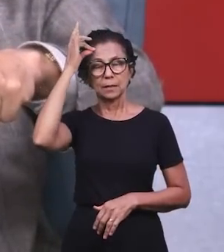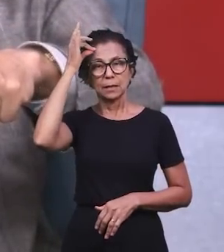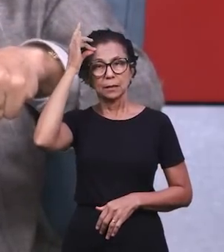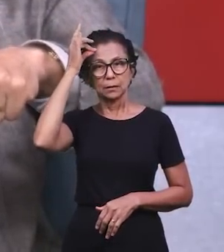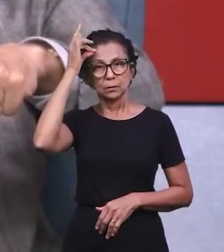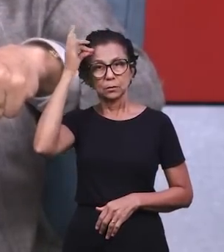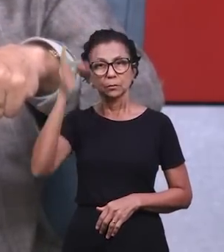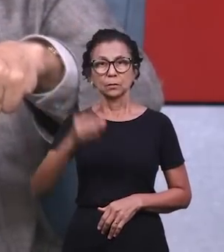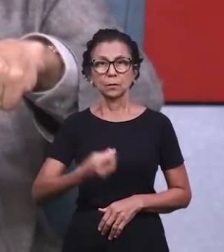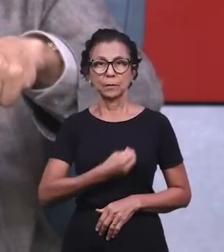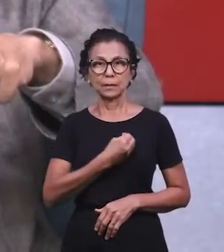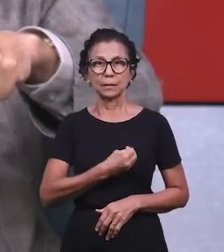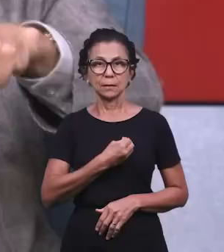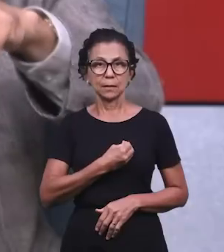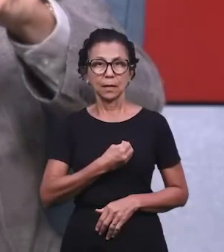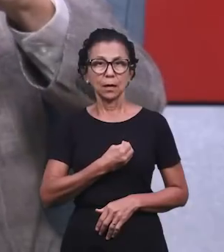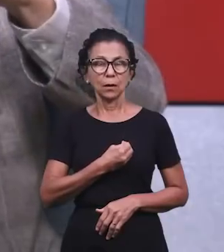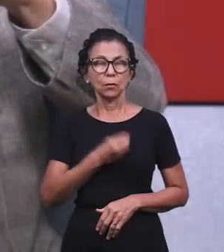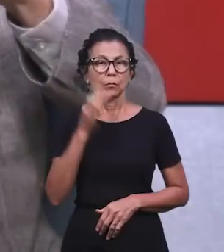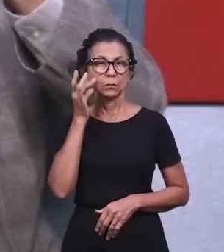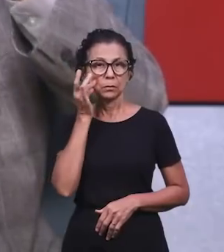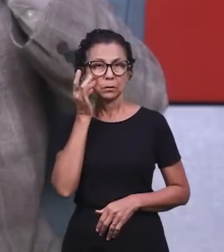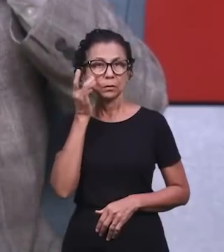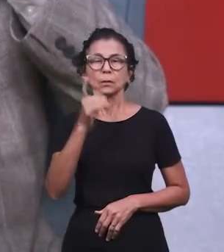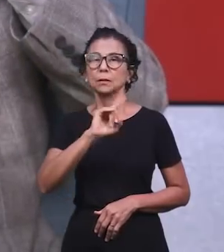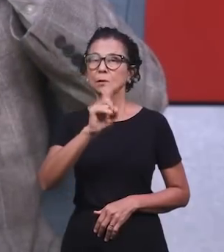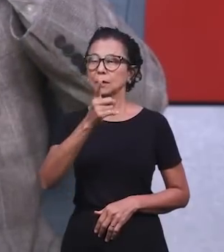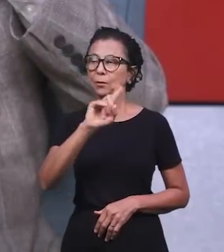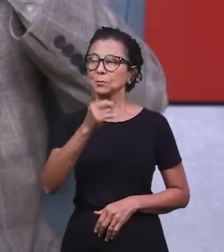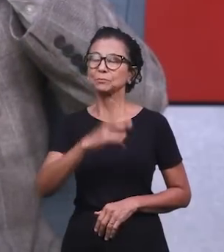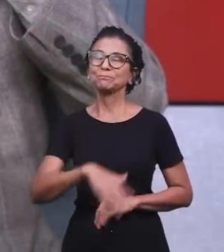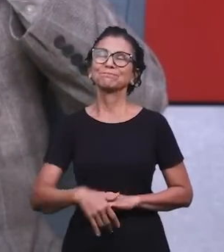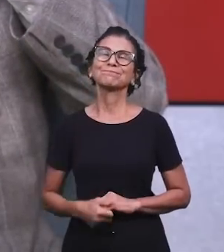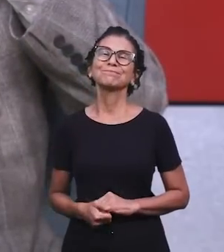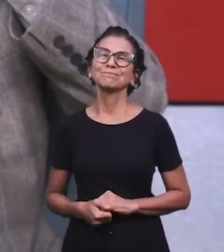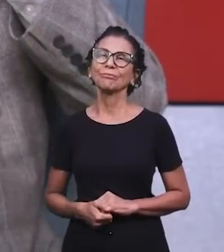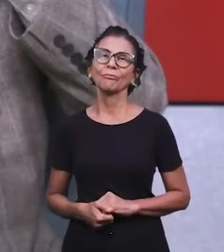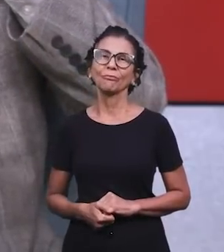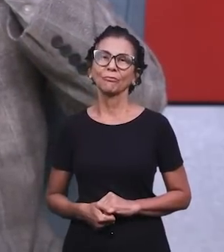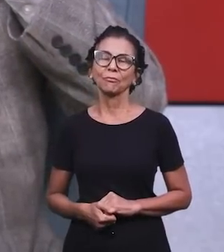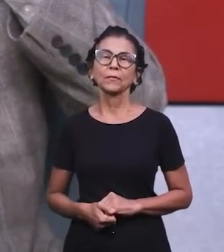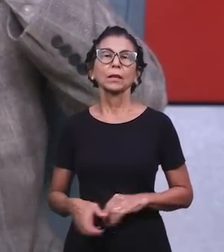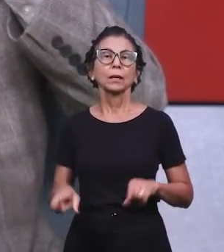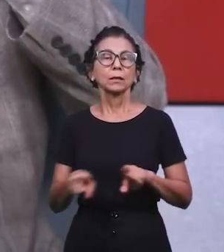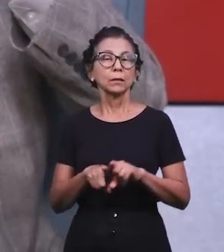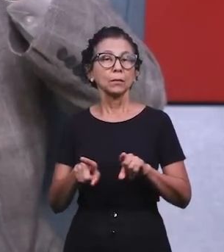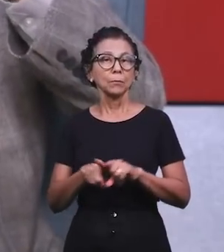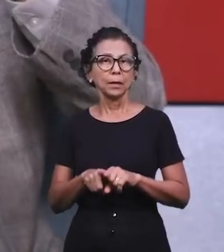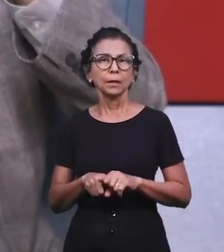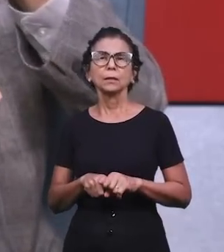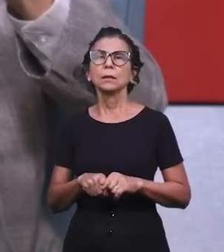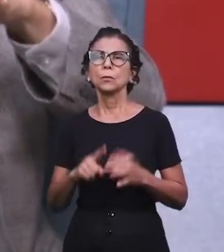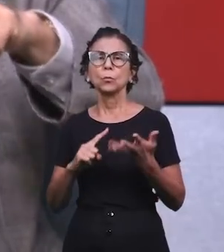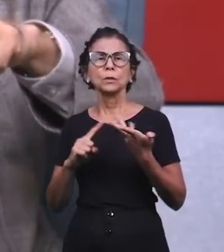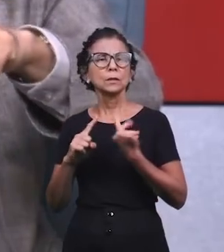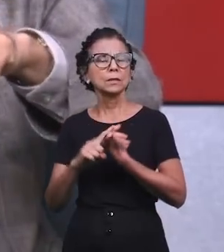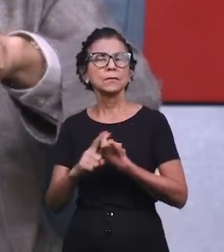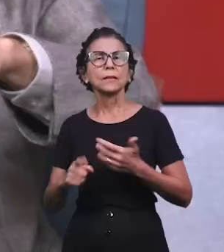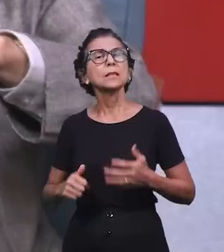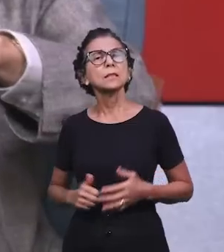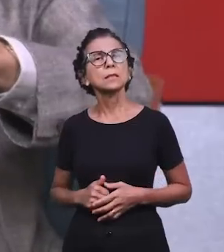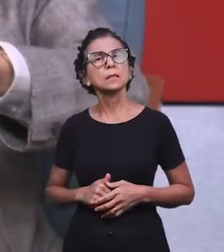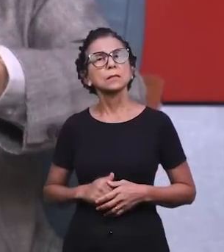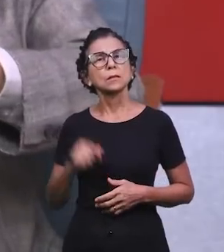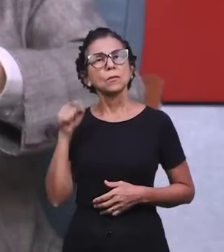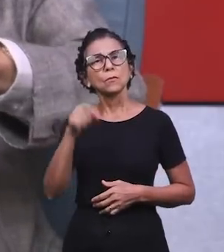Aquele homem ali, ele pediu e o Senhor operou lá. Muitas vezes o Senhor faz isso na igreja. Muitas vezes. Quantas vezes você está na igreja e